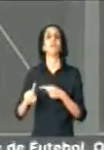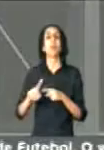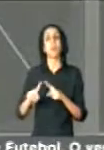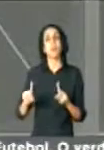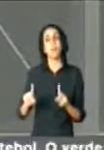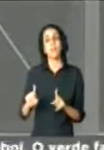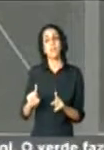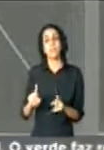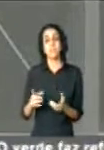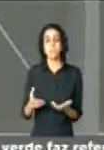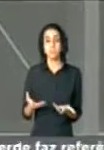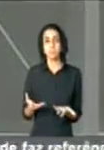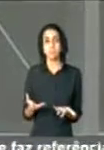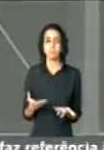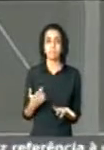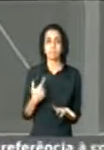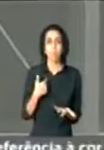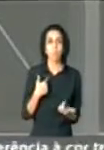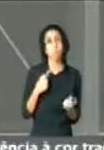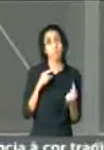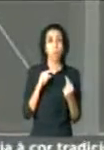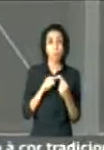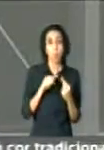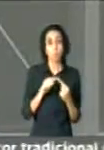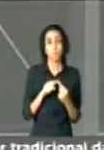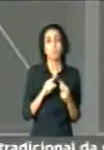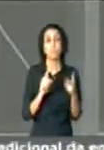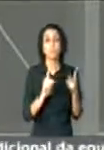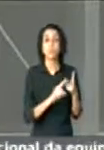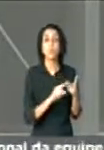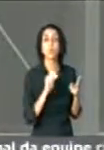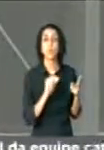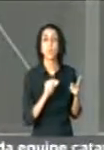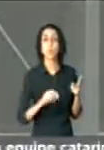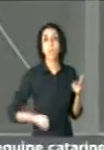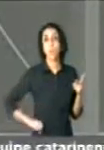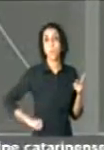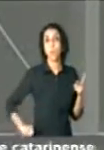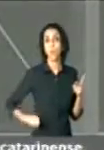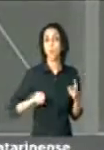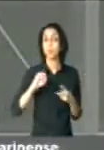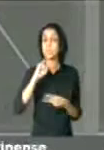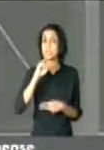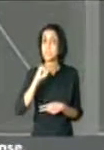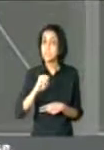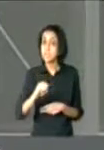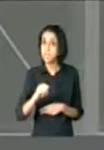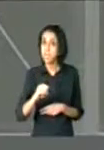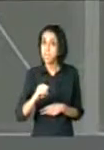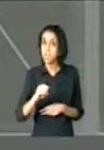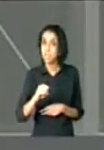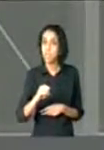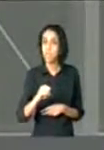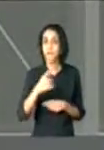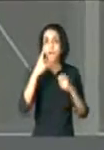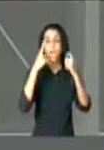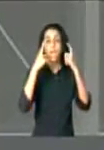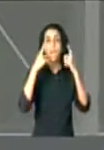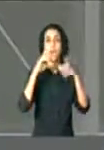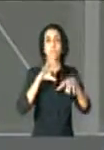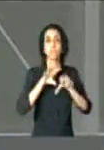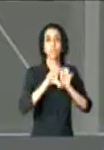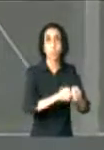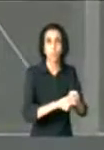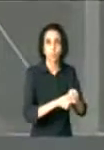acho possível, é o aborto quando a mulher engravidou vítima de estupro.